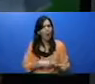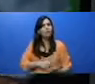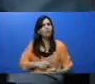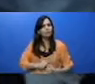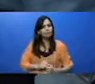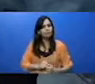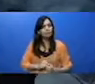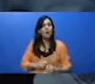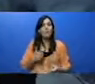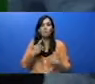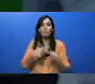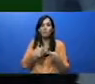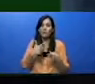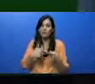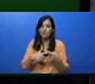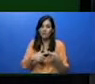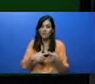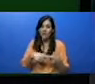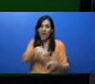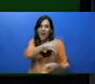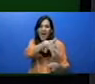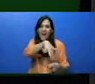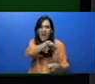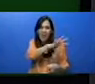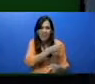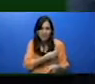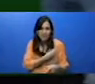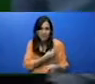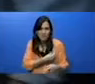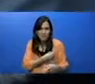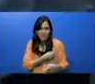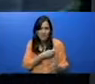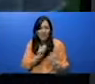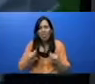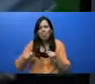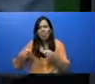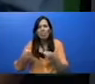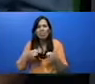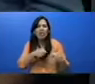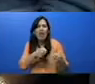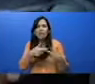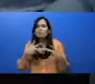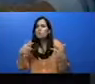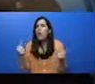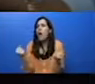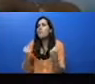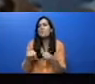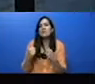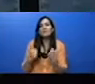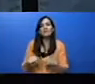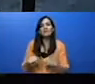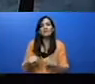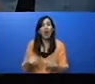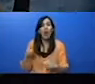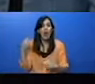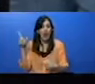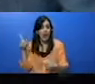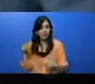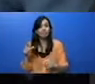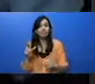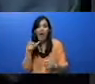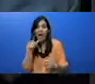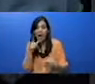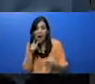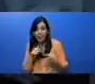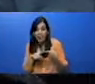concordo, pois o habitat oferece tudo o que o animal precisa, como eu já falei. Lá ele tem água, lá ele tem